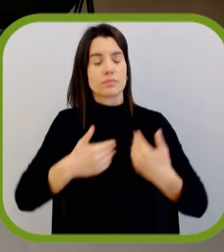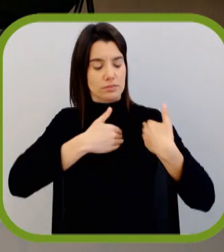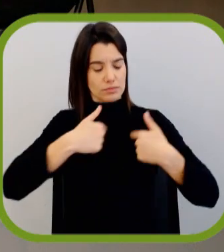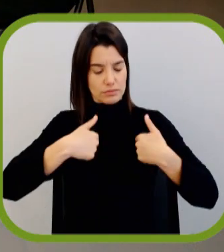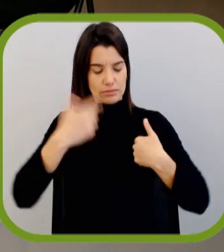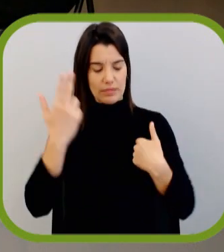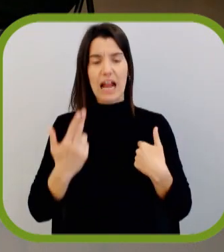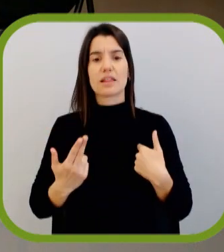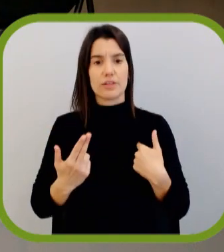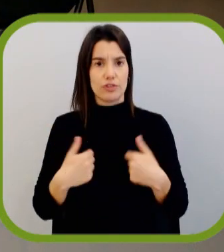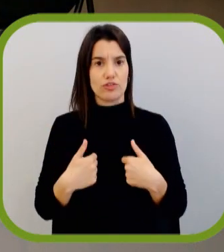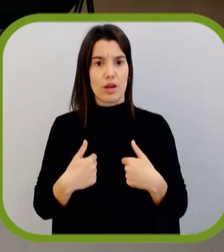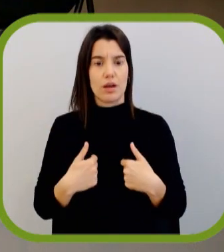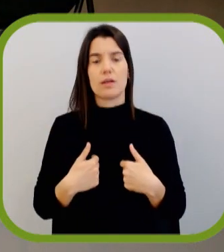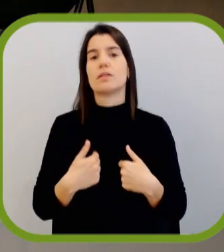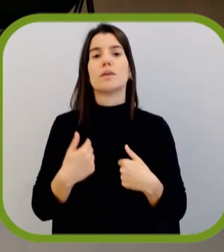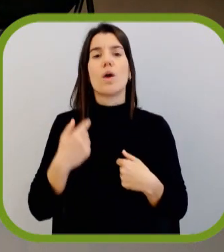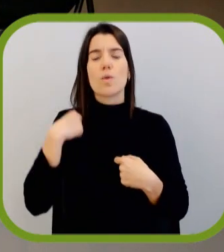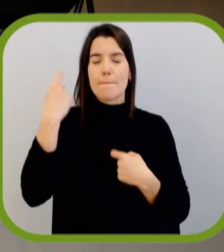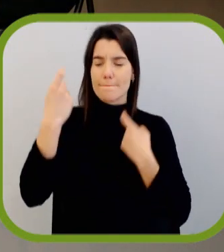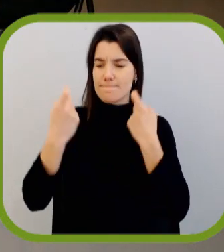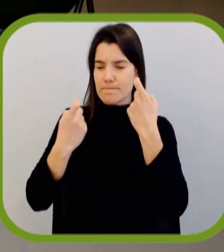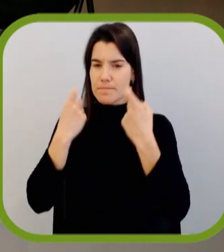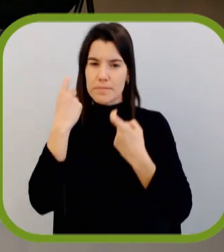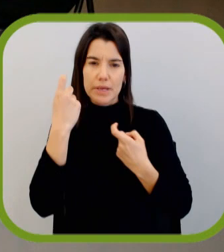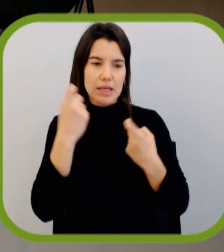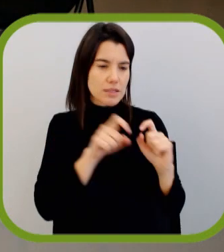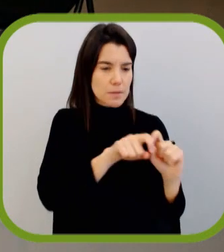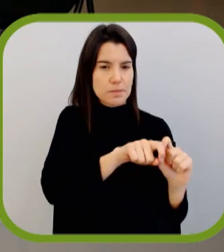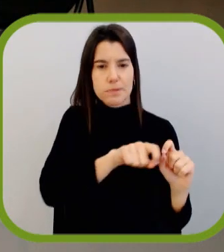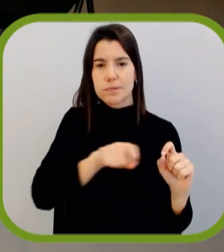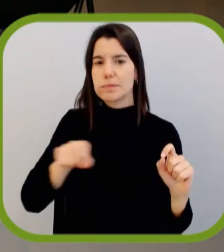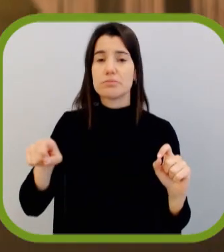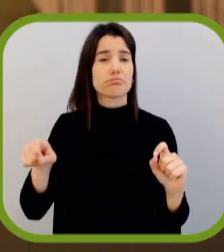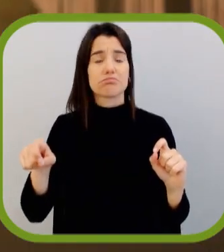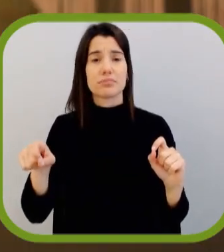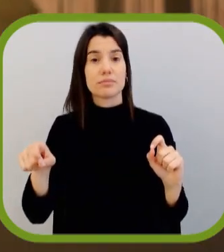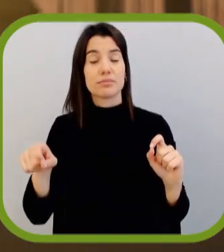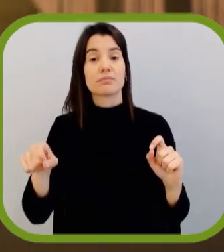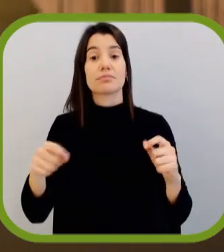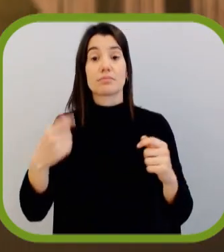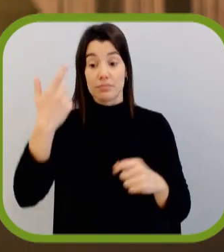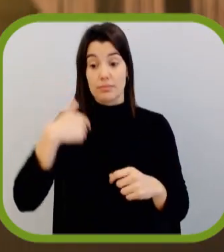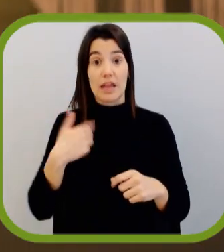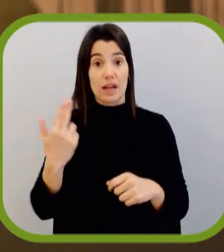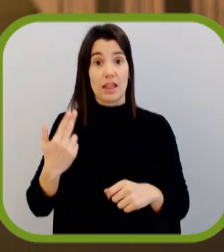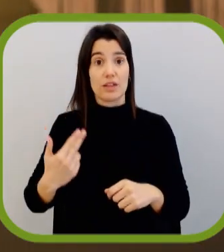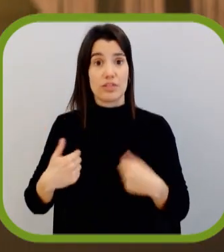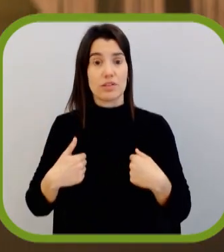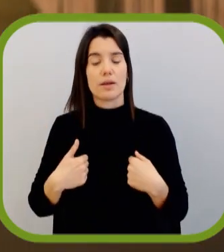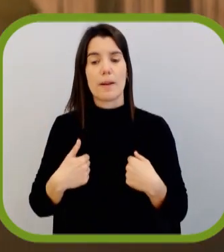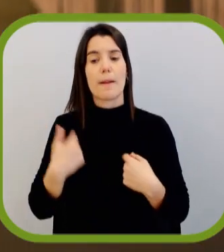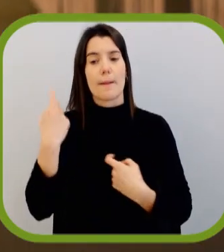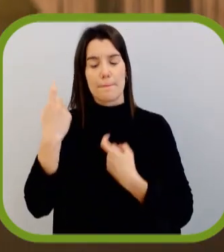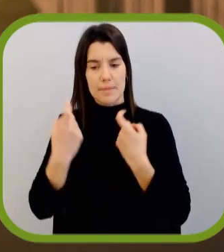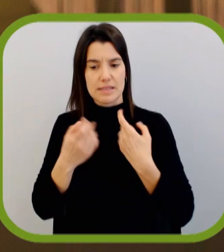do artista. O artista já não é aquele que pensa a obra do princípio, meio e fim, não, é aquele que de